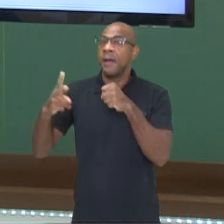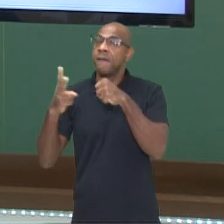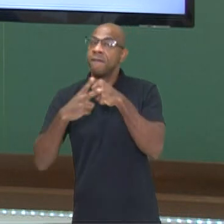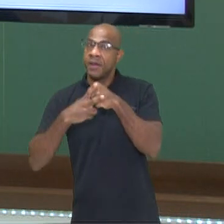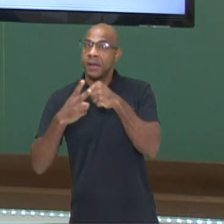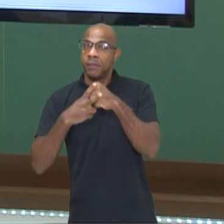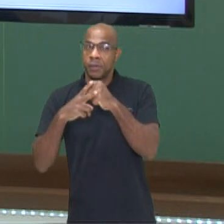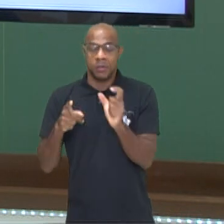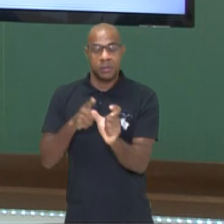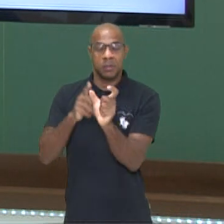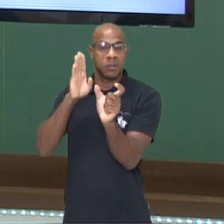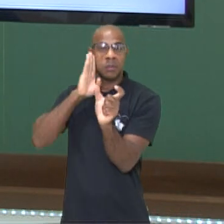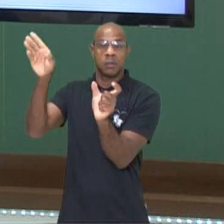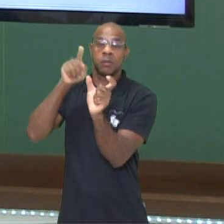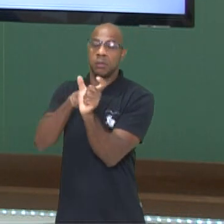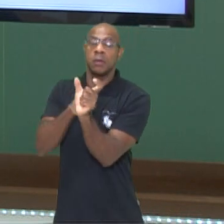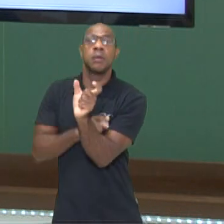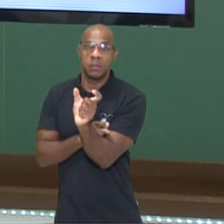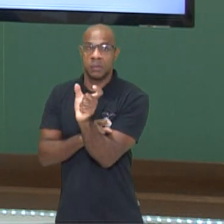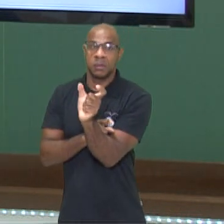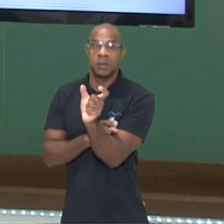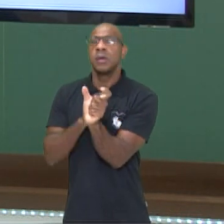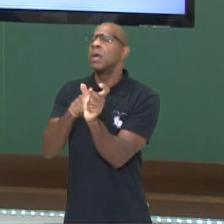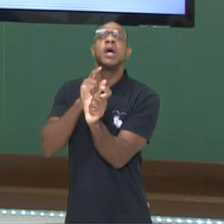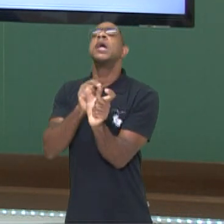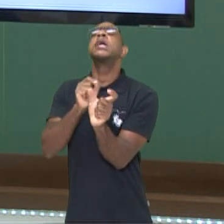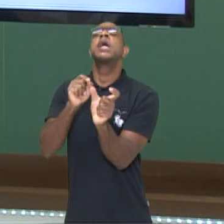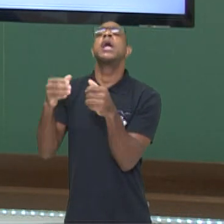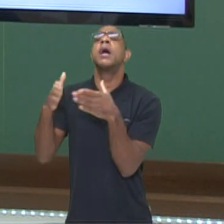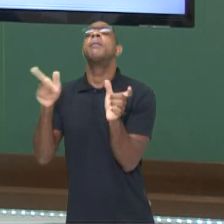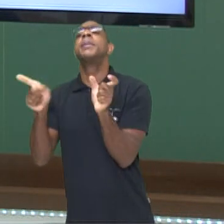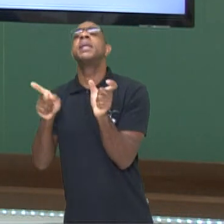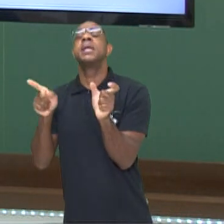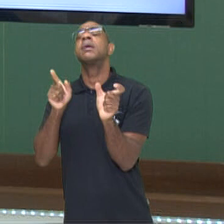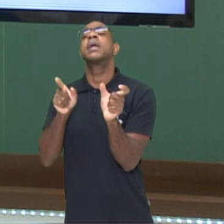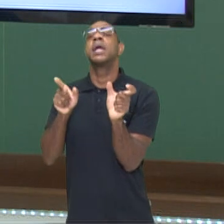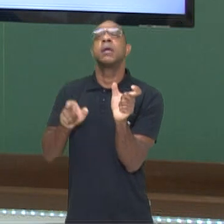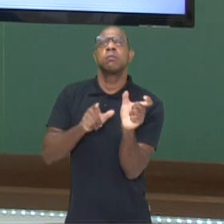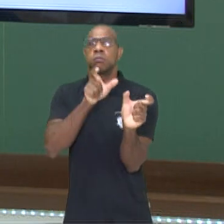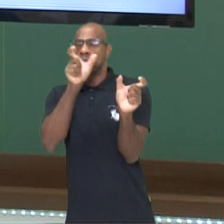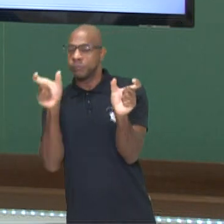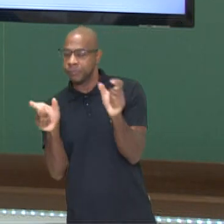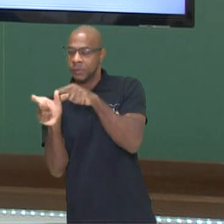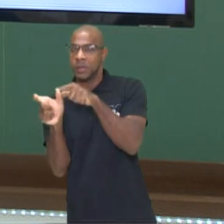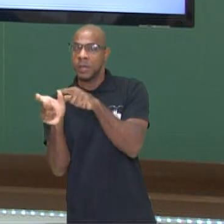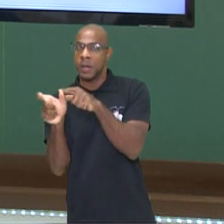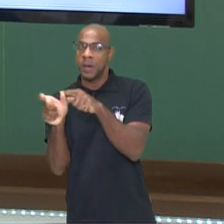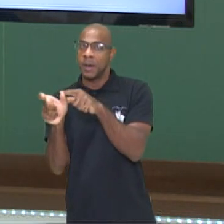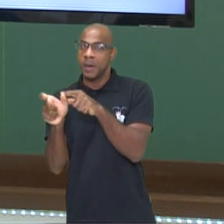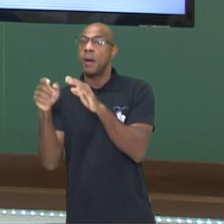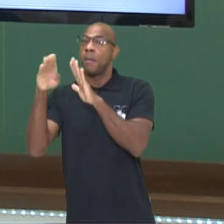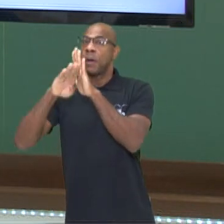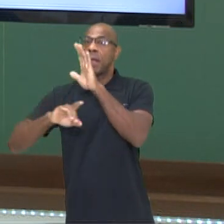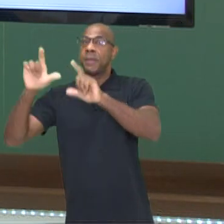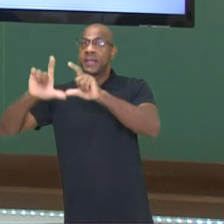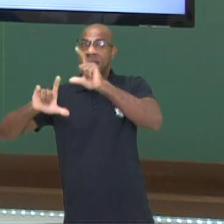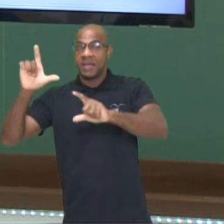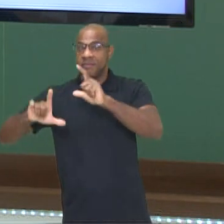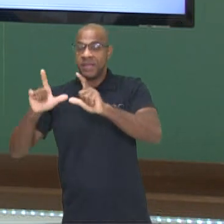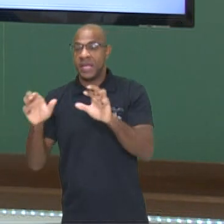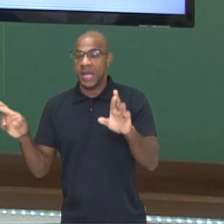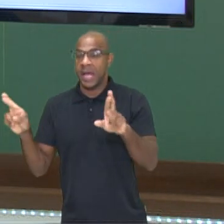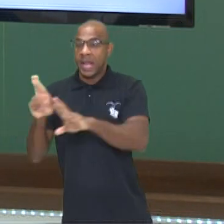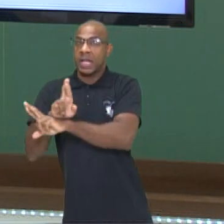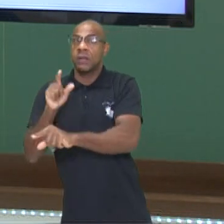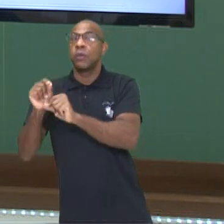oração. Quem ampliam? Programas na TV relacionados à saúde. E o que eles desenvolvem? O que eu falo